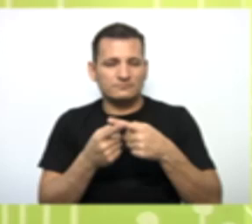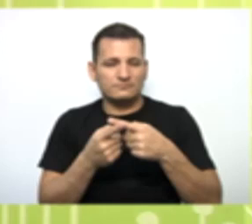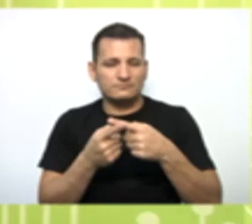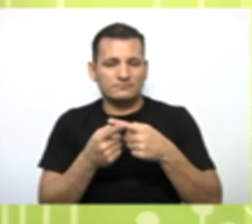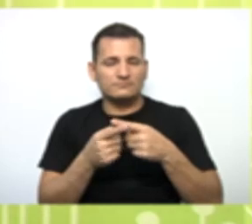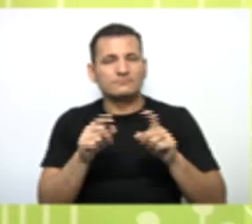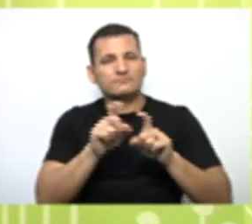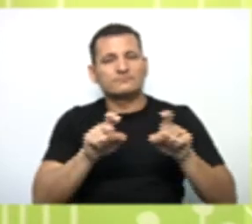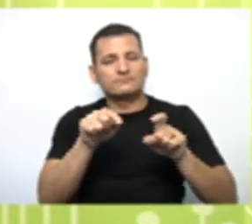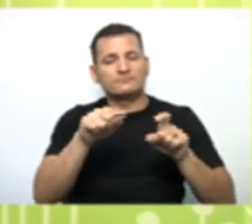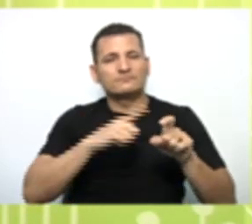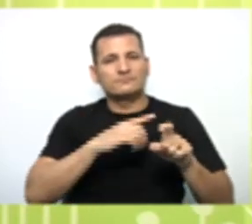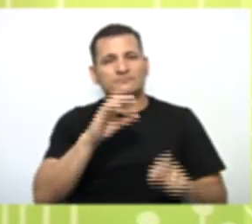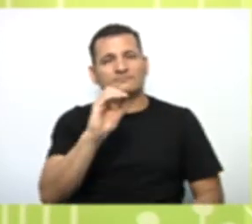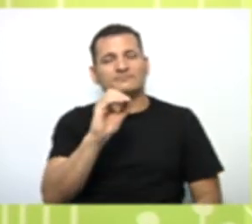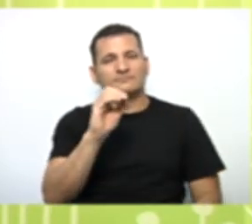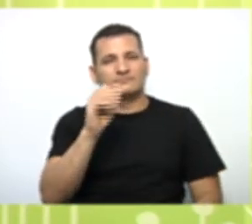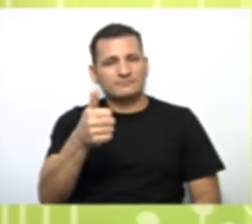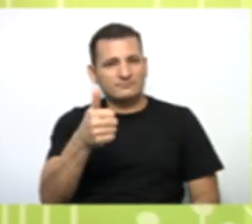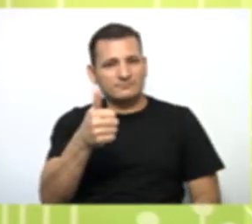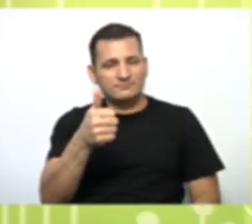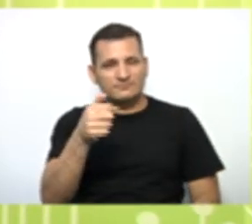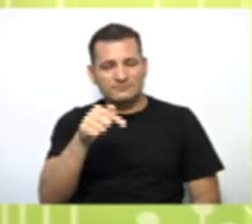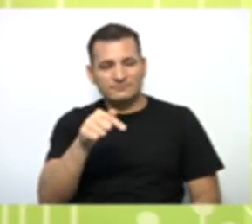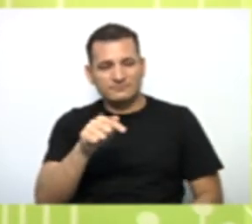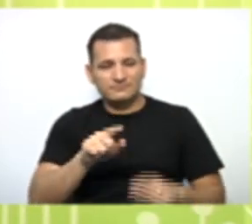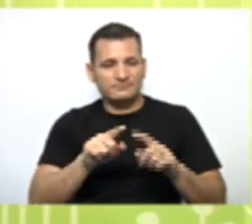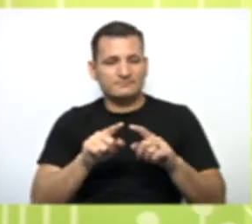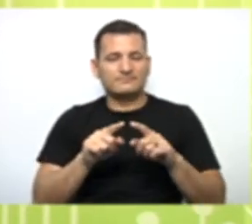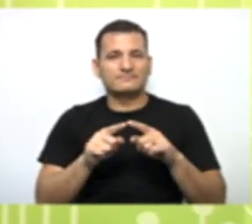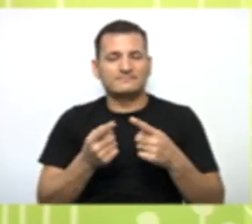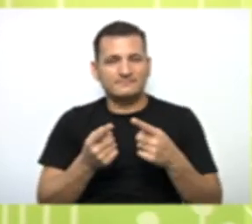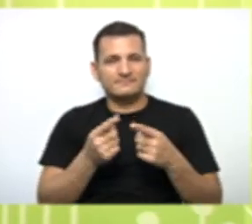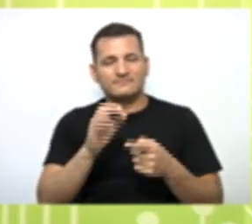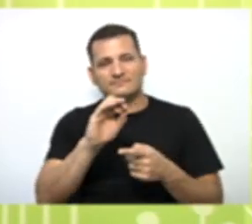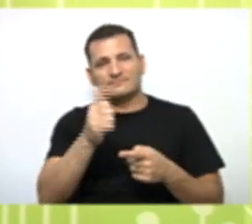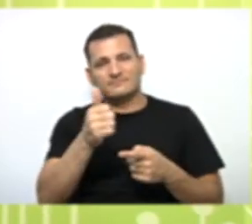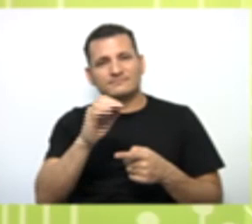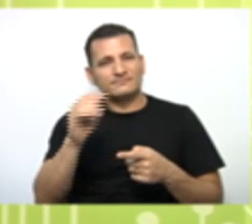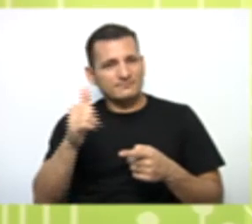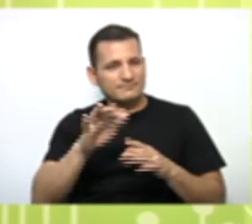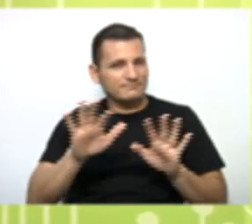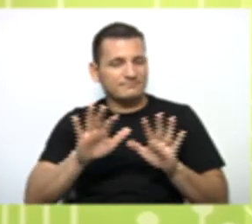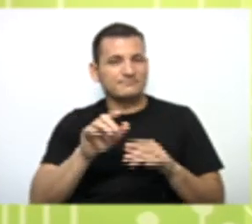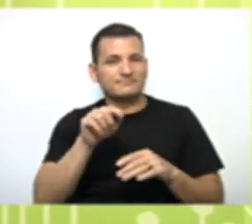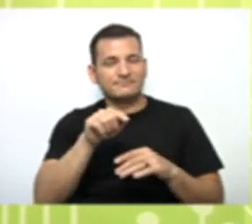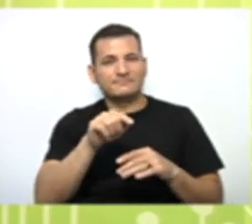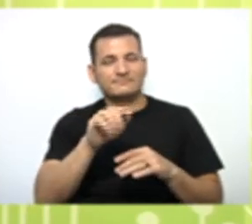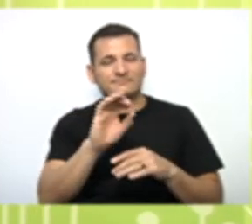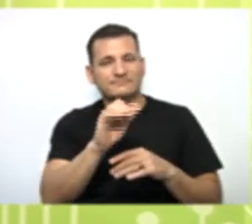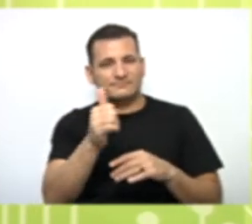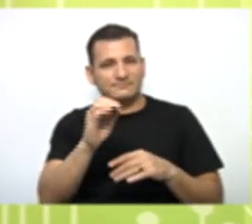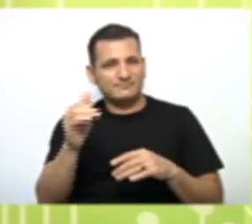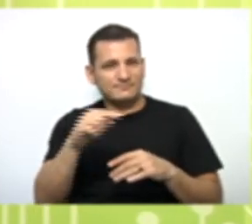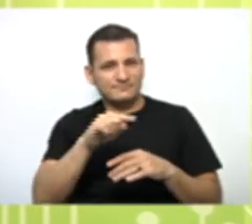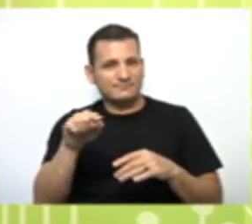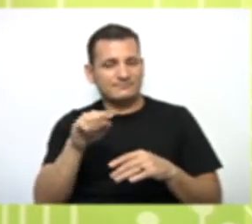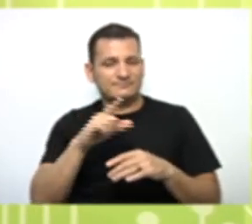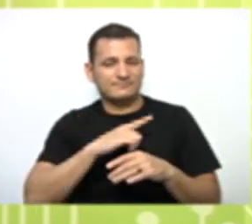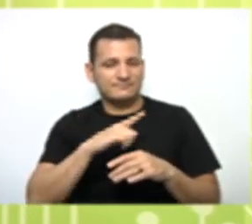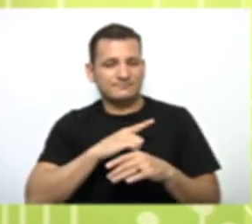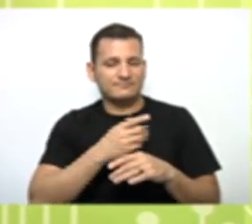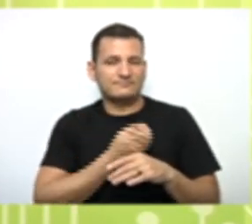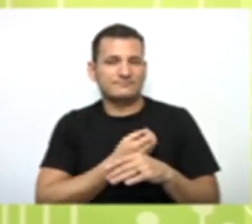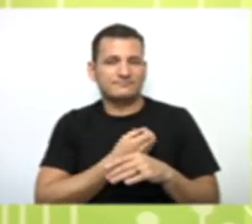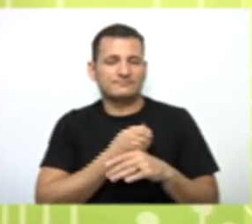eles trabalham em bits. Só que quando eles trabalham em bits, nós temos aqui 0 e 1, 0 e 1, eles aglomeram esses bits em números,